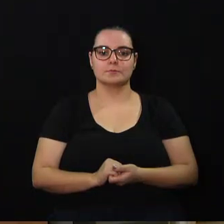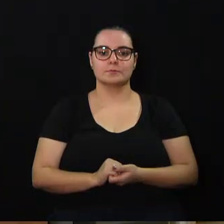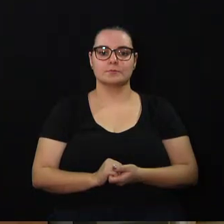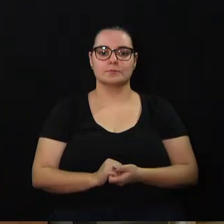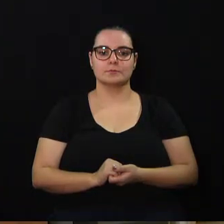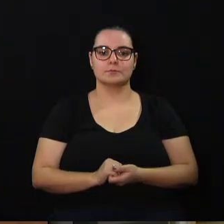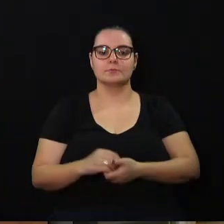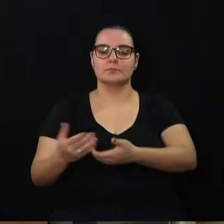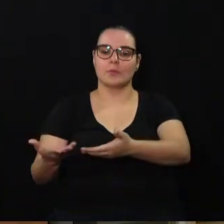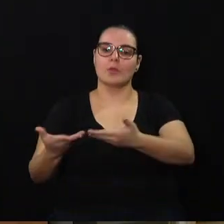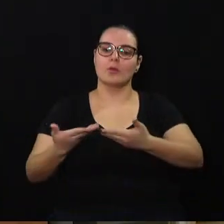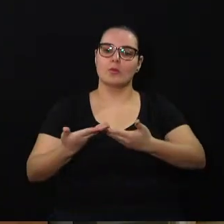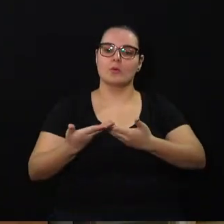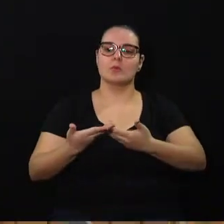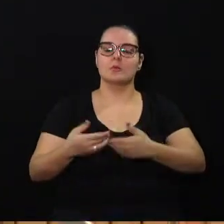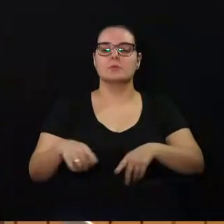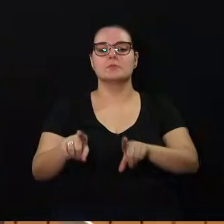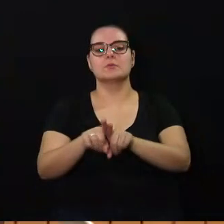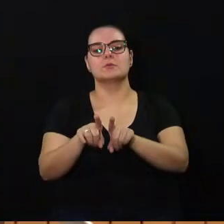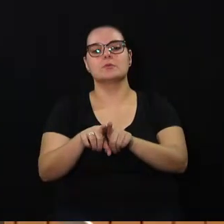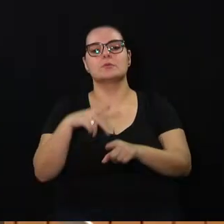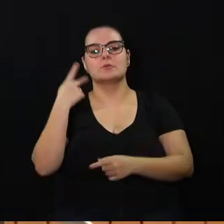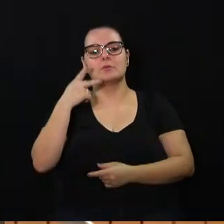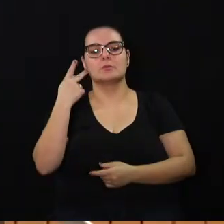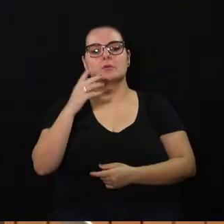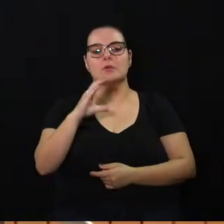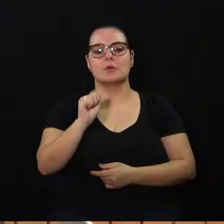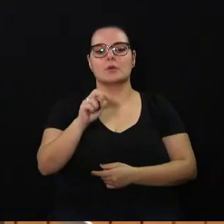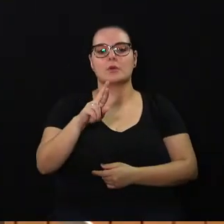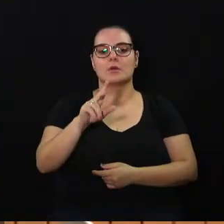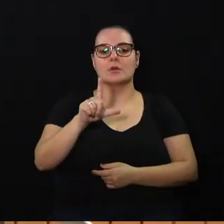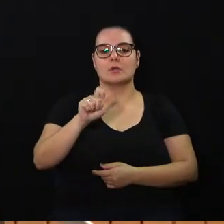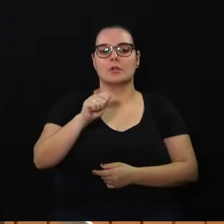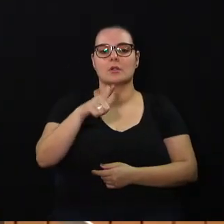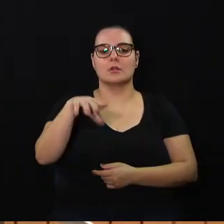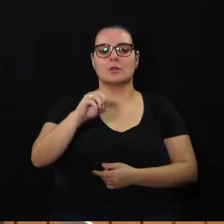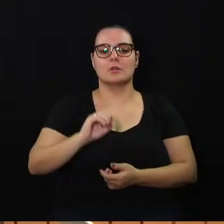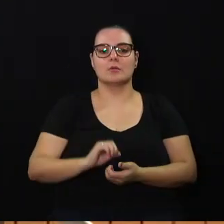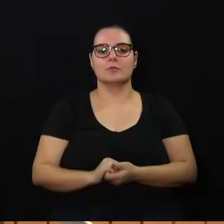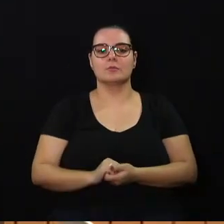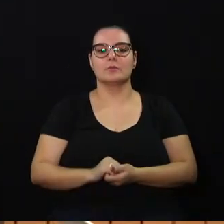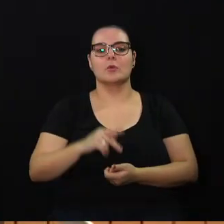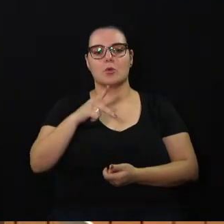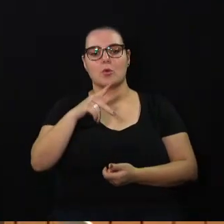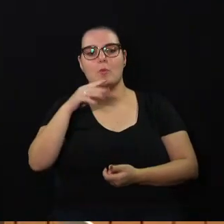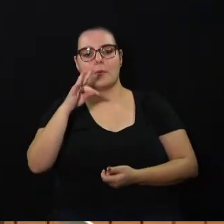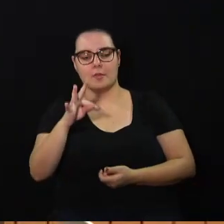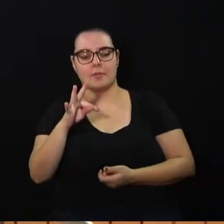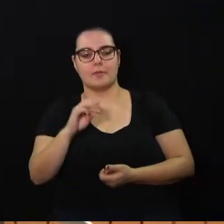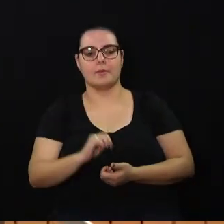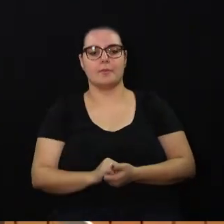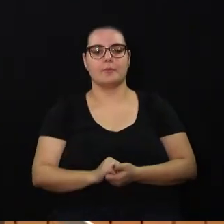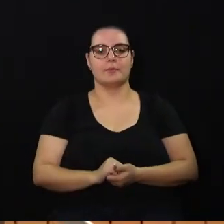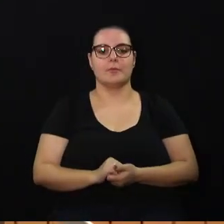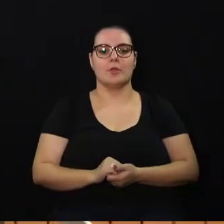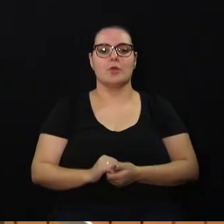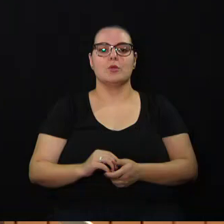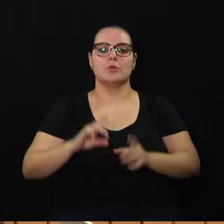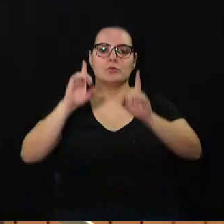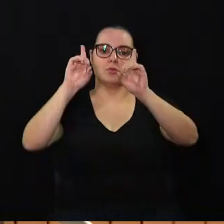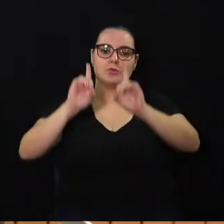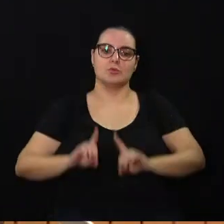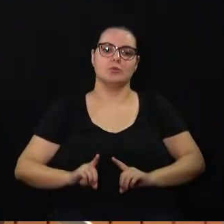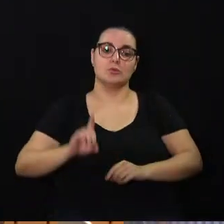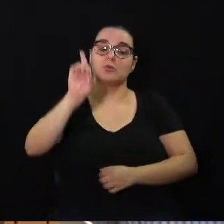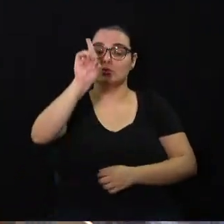convidamos ainda o vereador carlão do pt que é presidente da comissão de defesa dos direitos humanos e cidadania